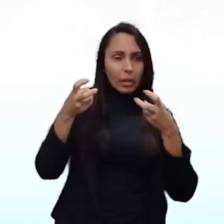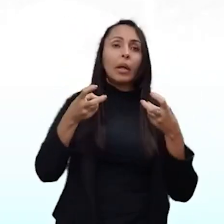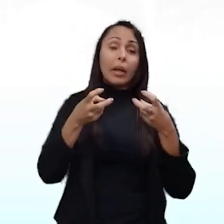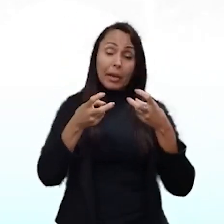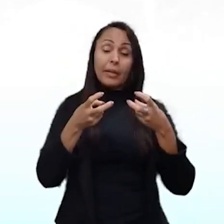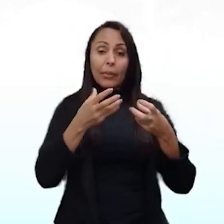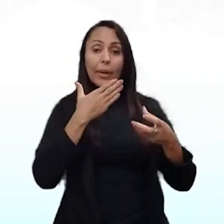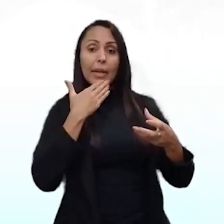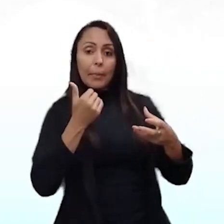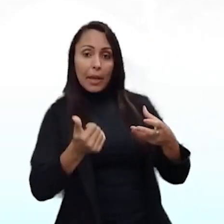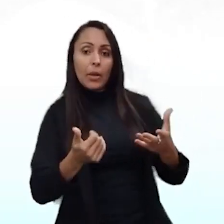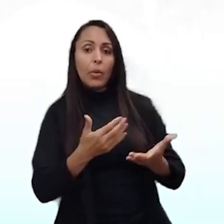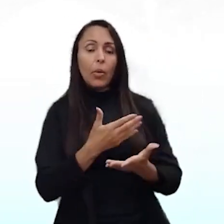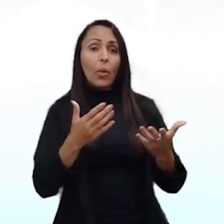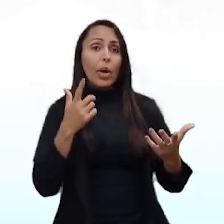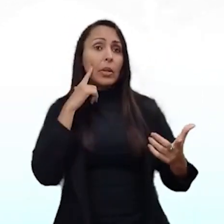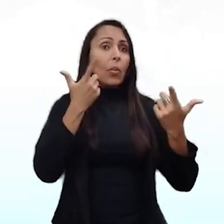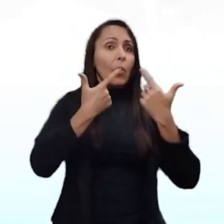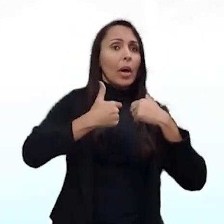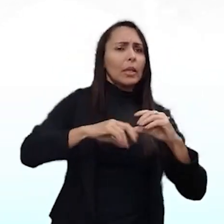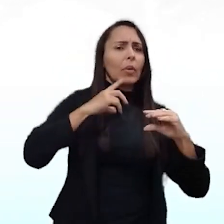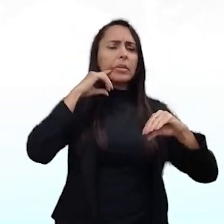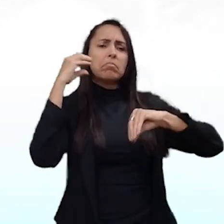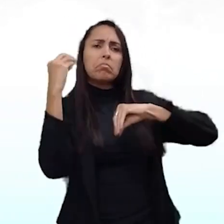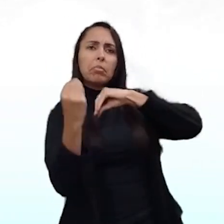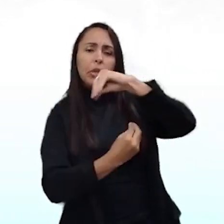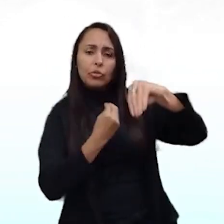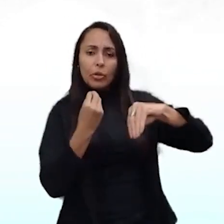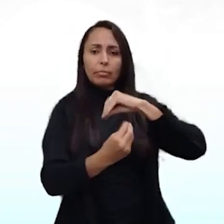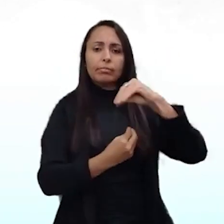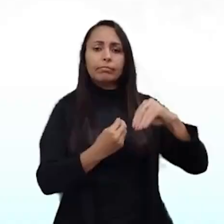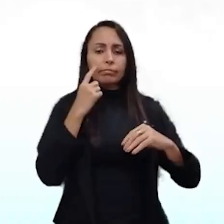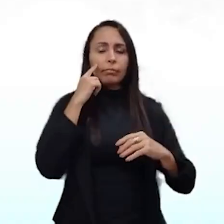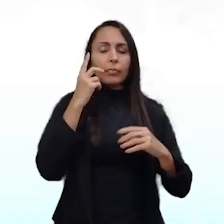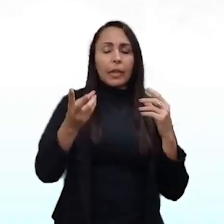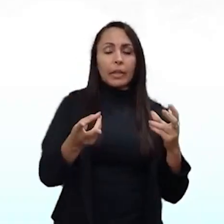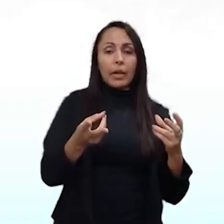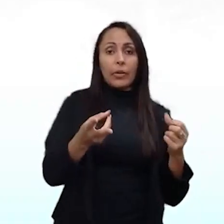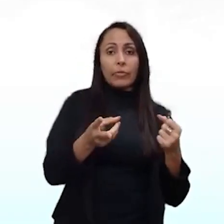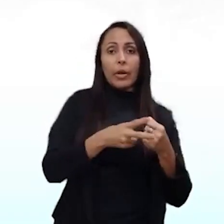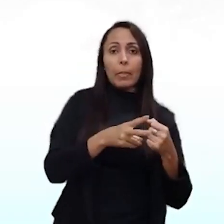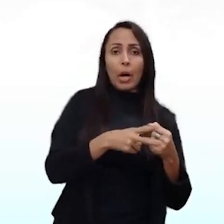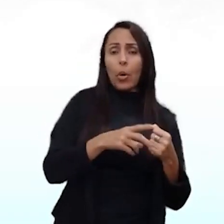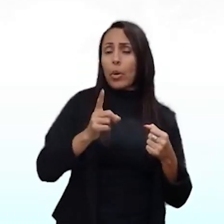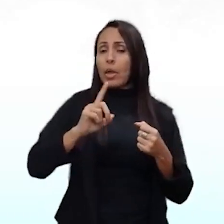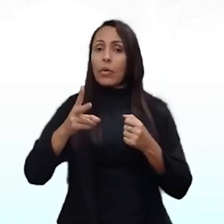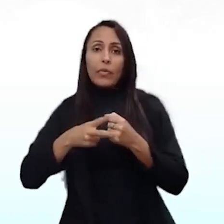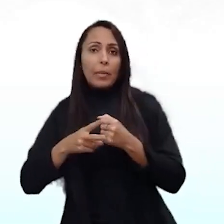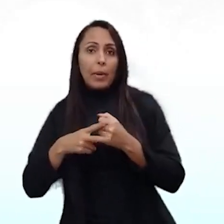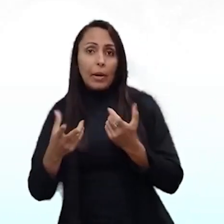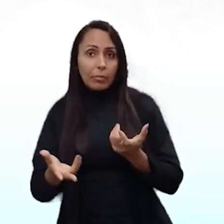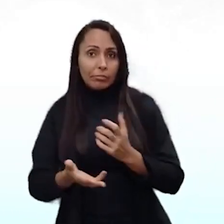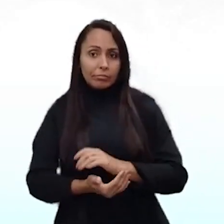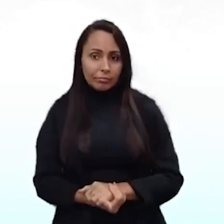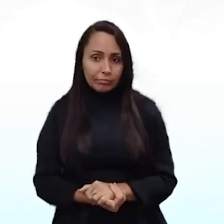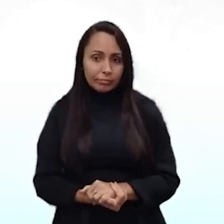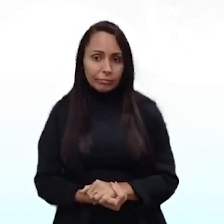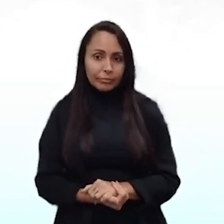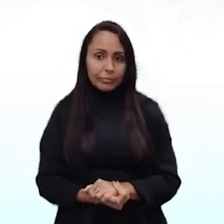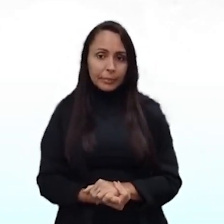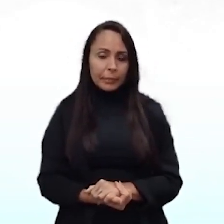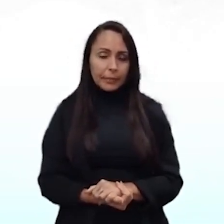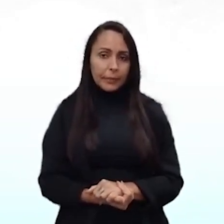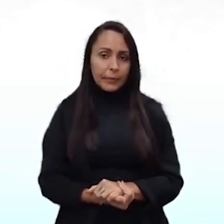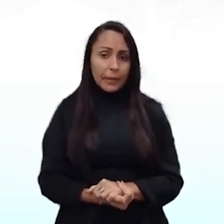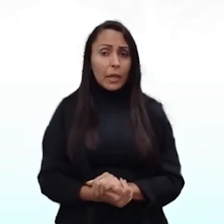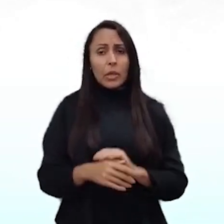eram textos, né, de uma linguagem mista, tá? Uma linguagem verbal e a linguagem não verbal, tá?